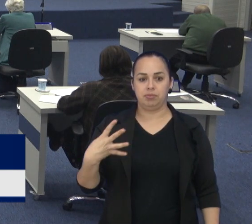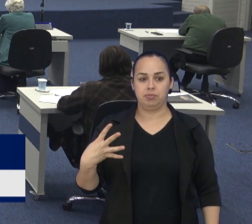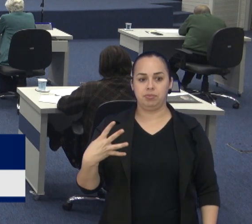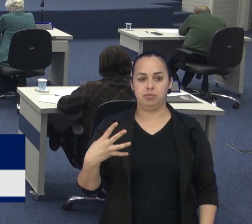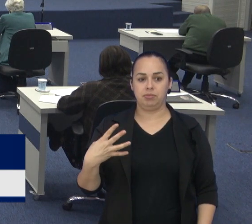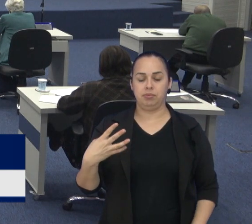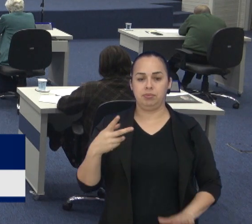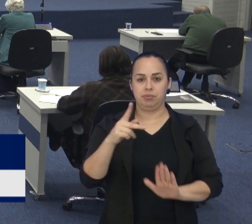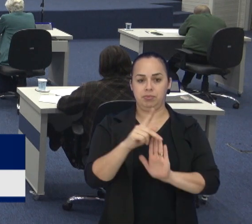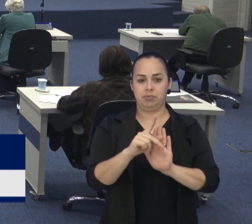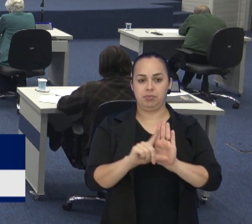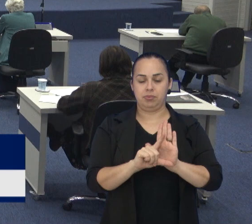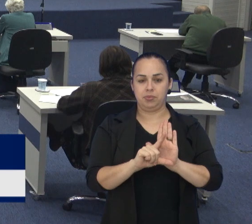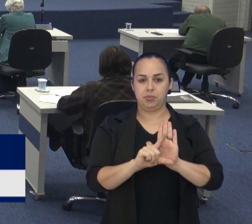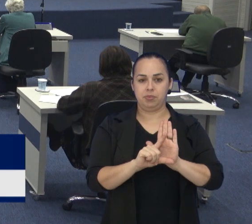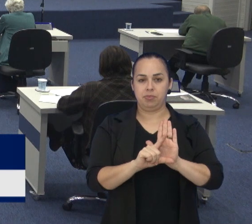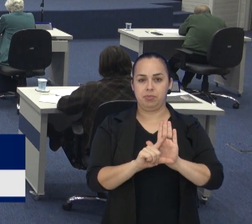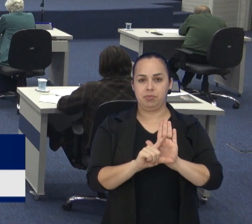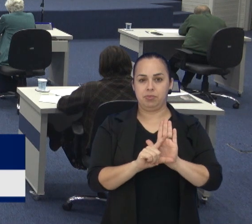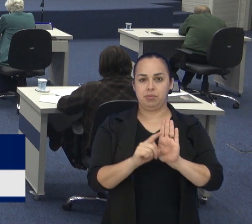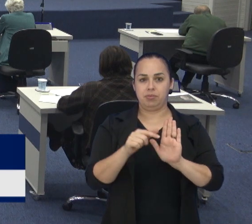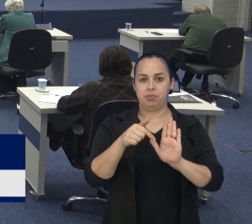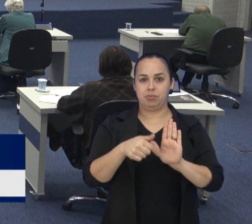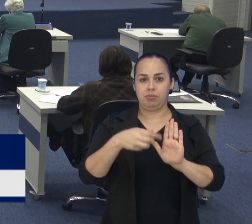2861/2024, projeto de lei número